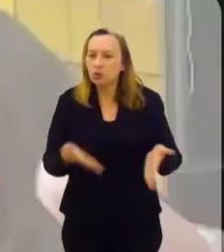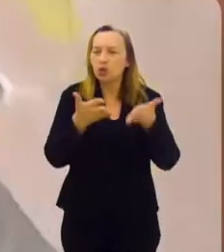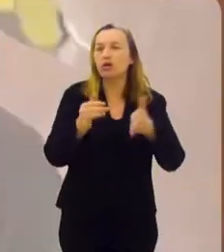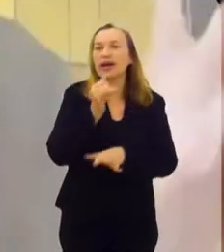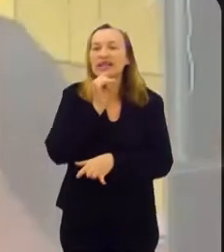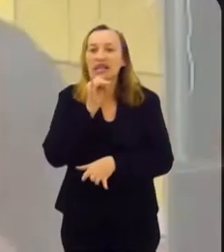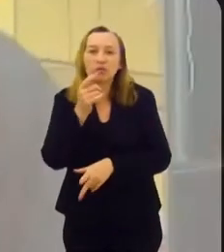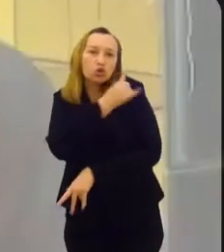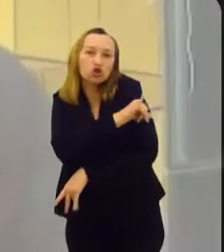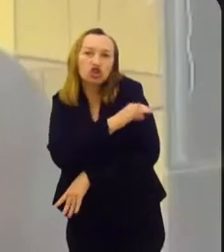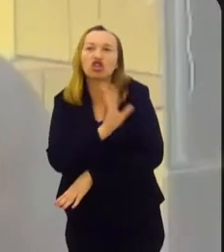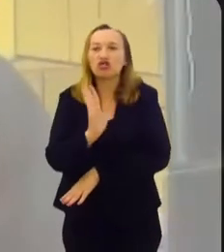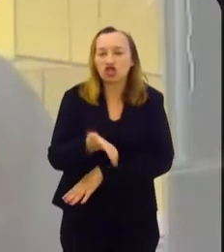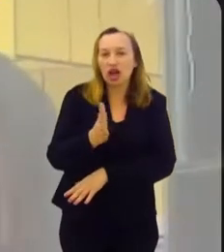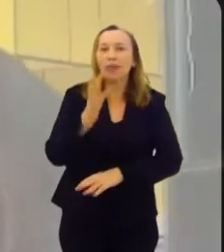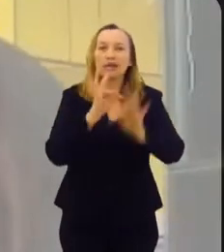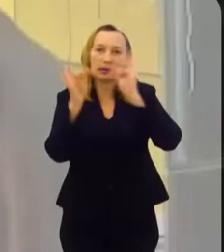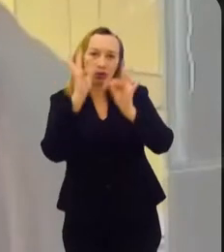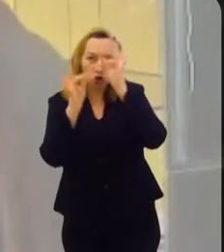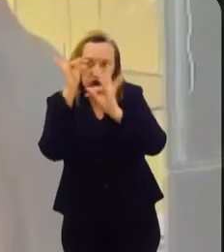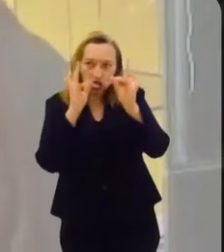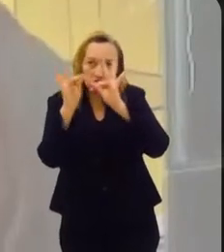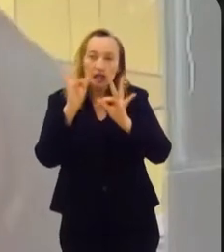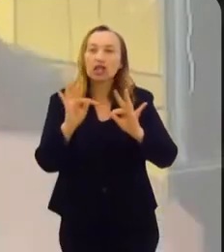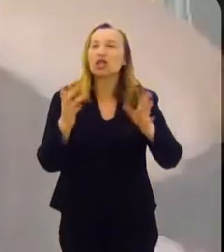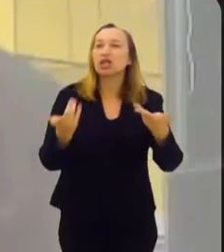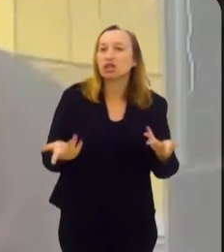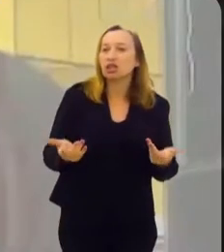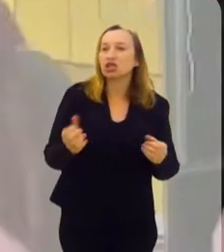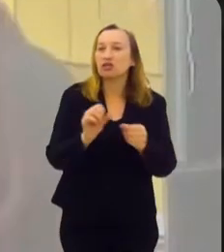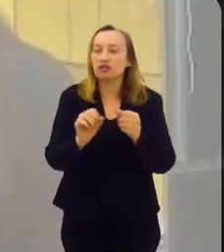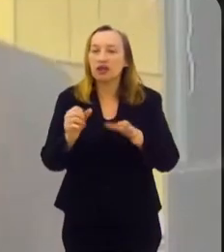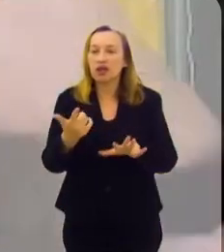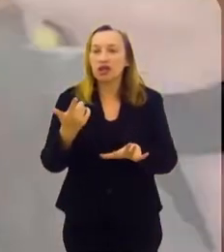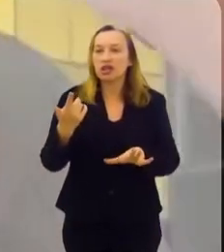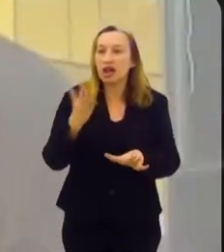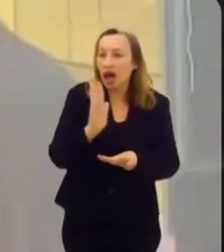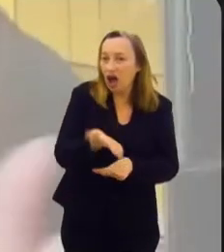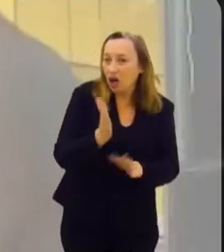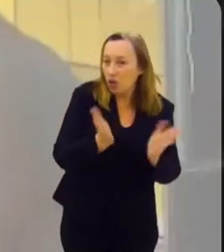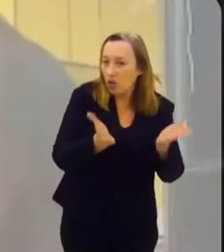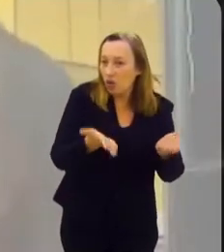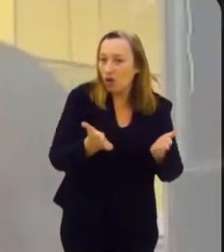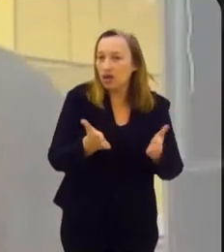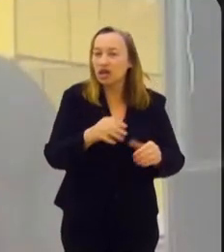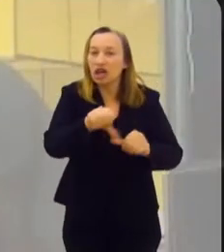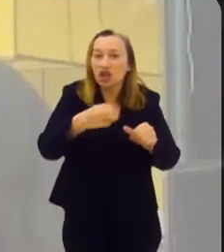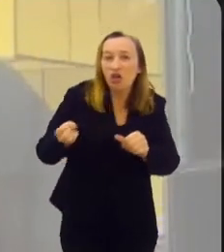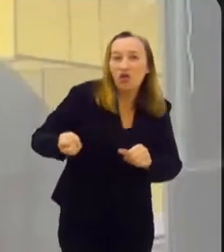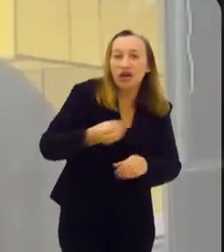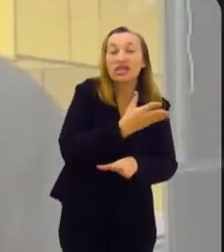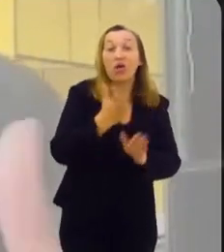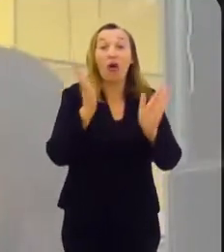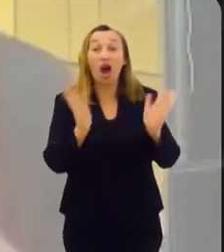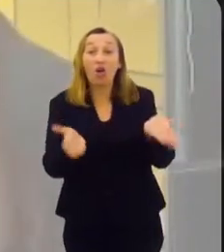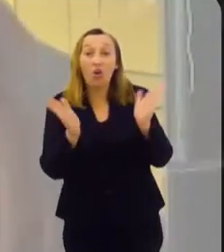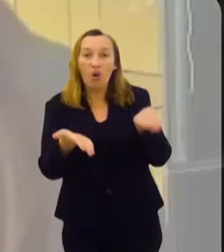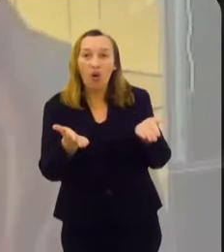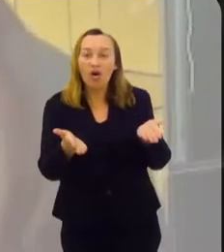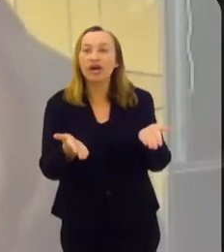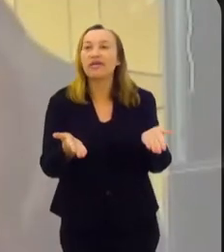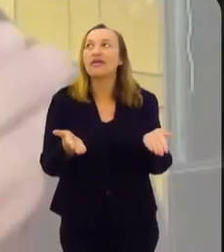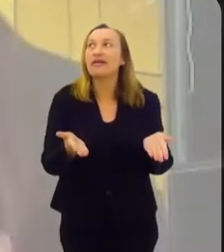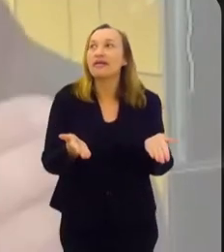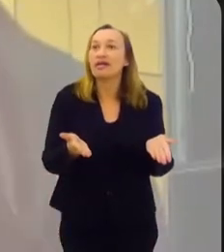várias iniciativas, por exemplo, no Rio de Janeiro já para tecnologia. A gente teve aí o ganho agora do Marco Legal da Inovação, né?